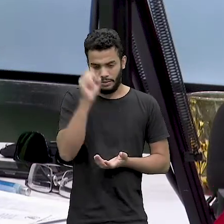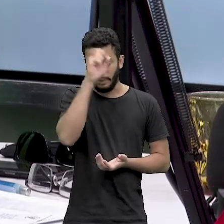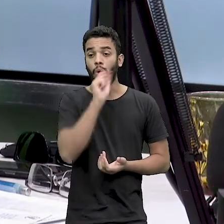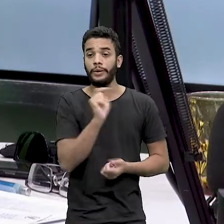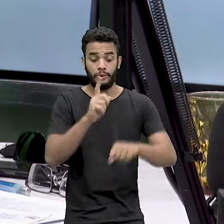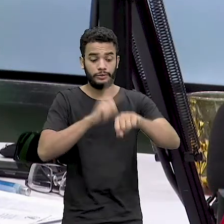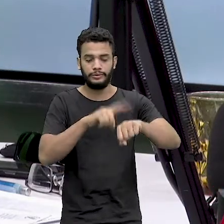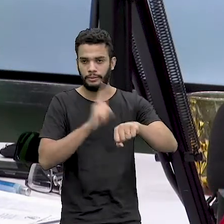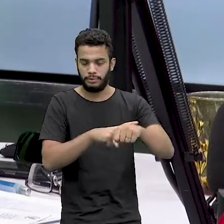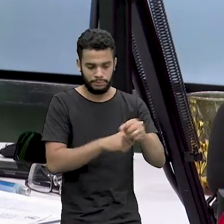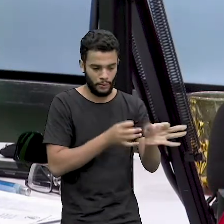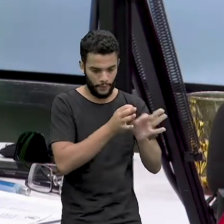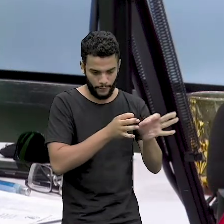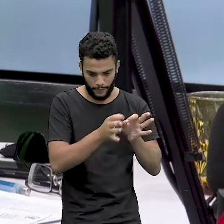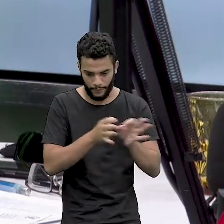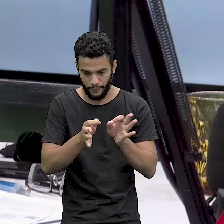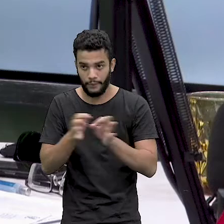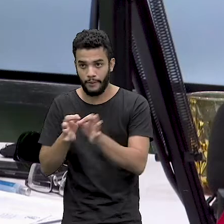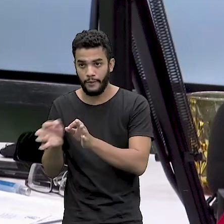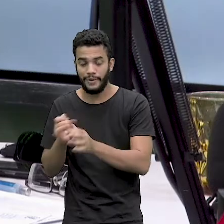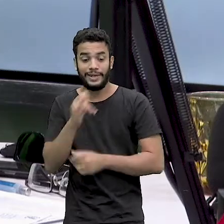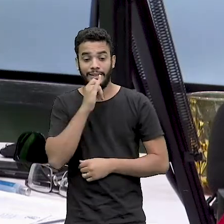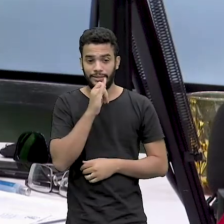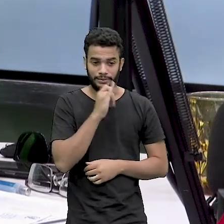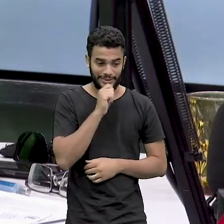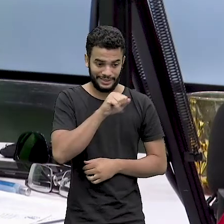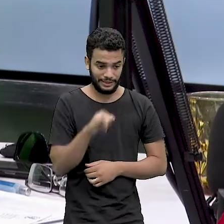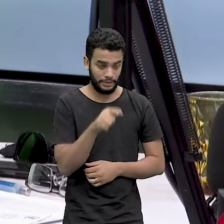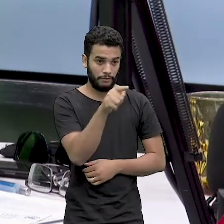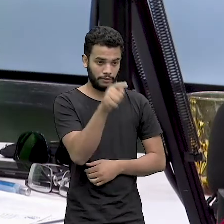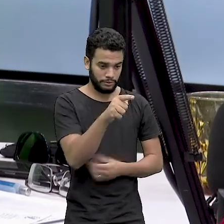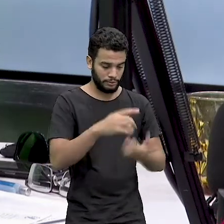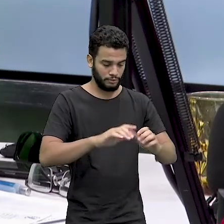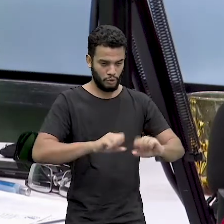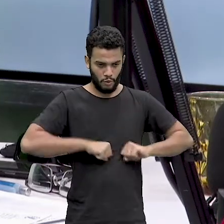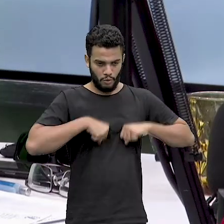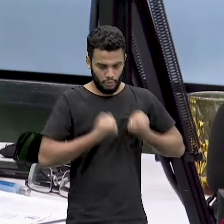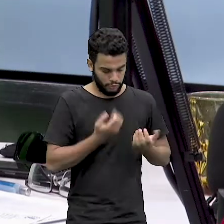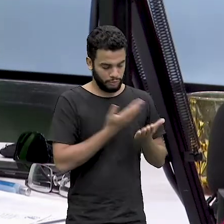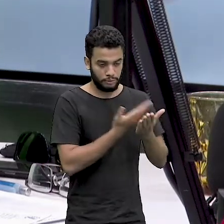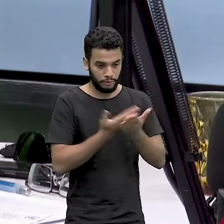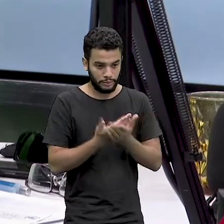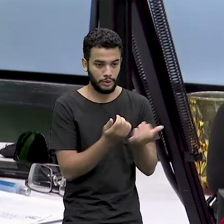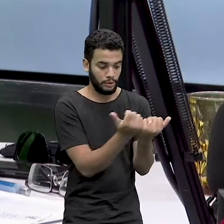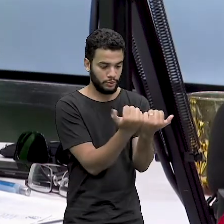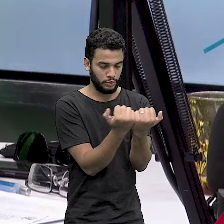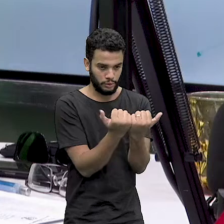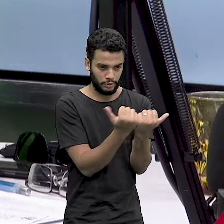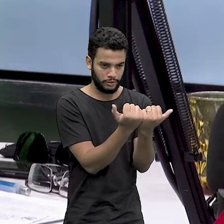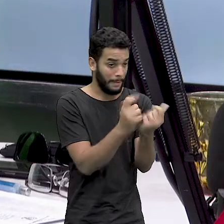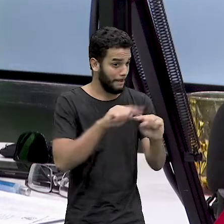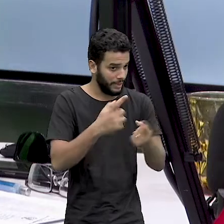gosta tanto dos jogos que depois se torna um programador. Então foi um processo de aprendizado. Se ele souber gerenciar e se ele for bem